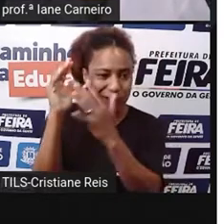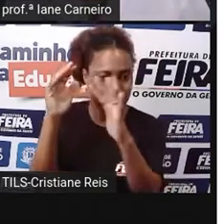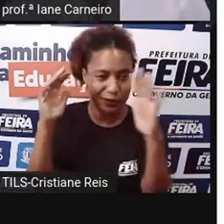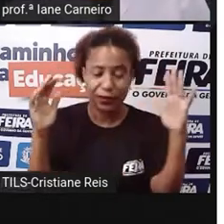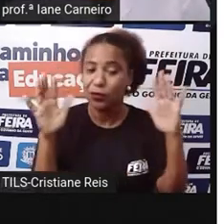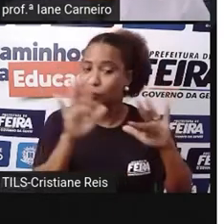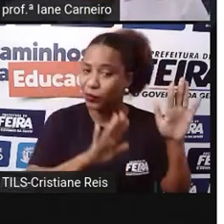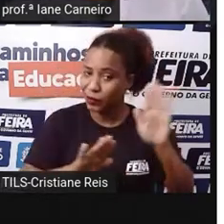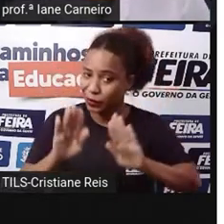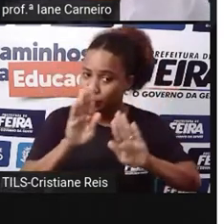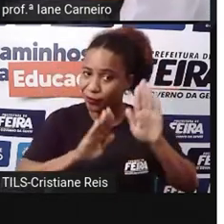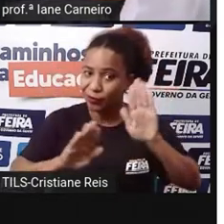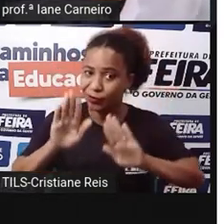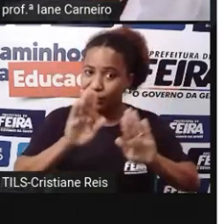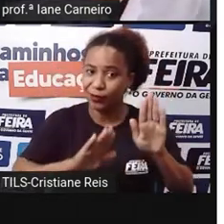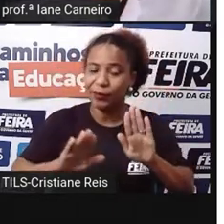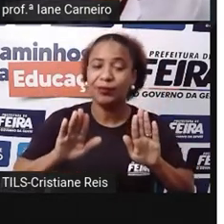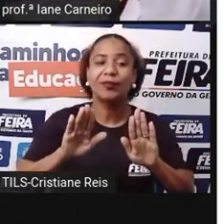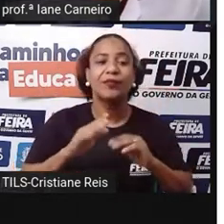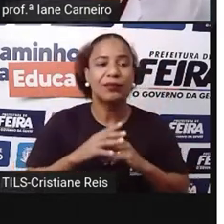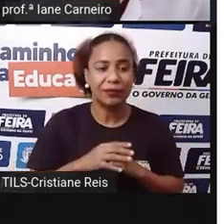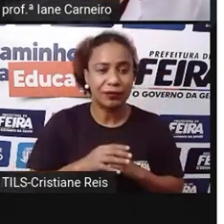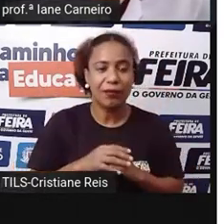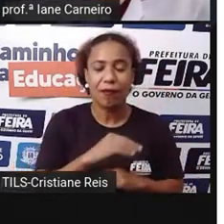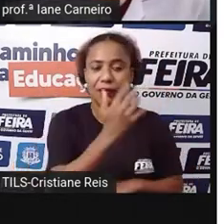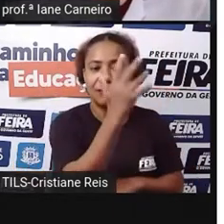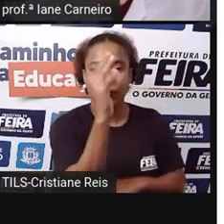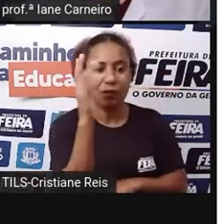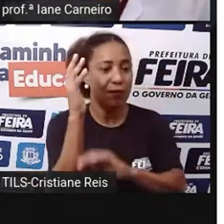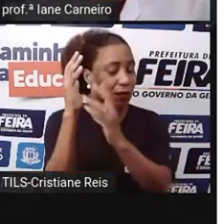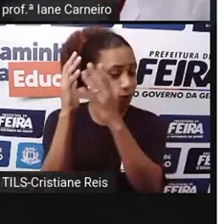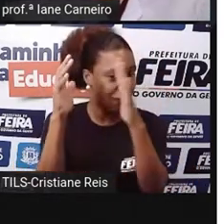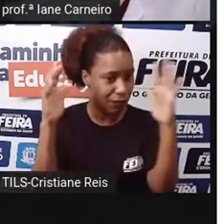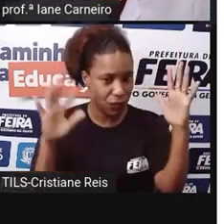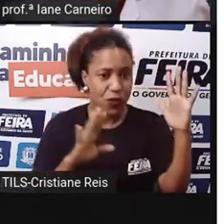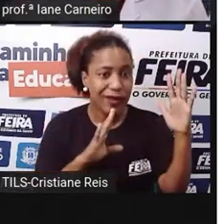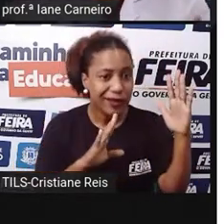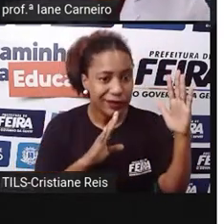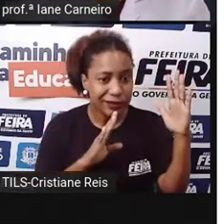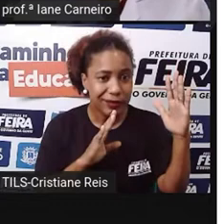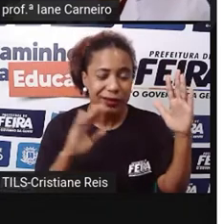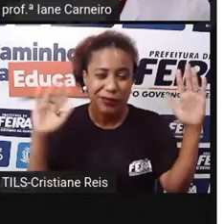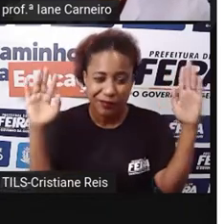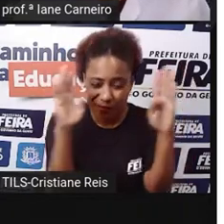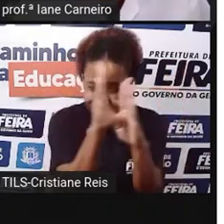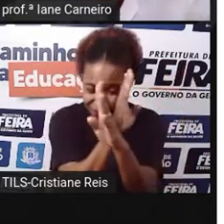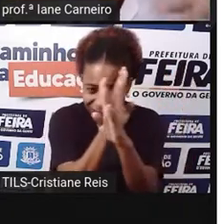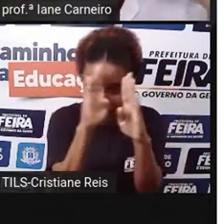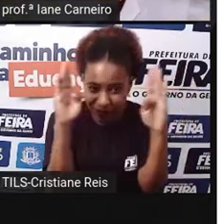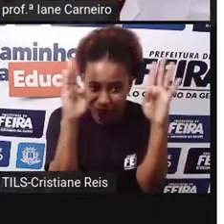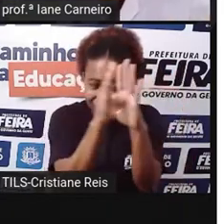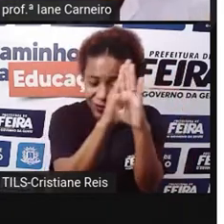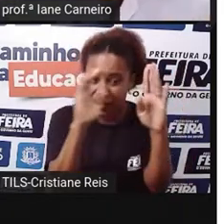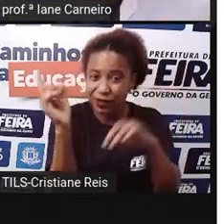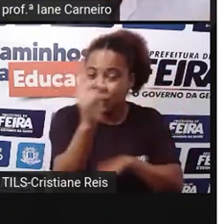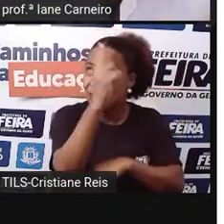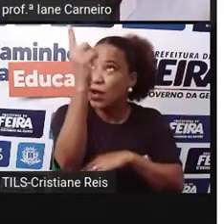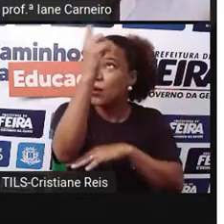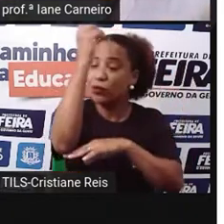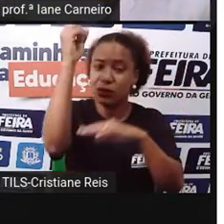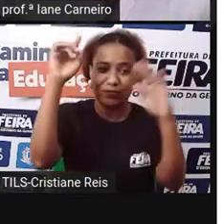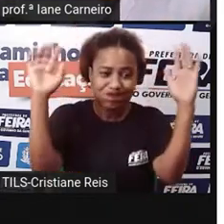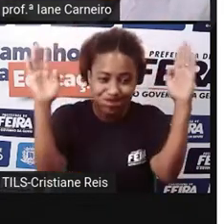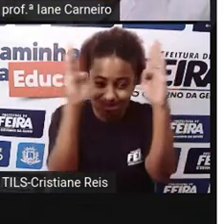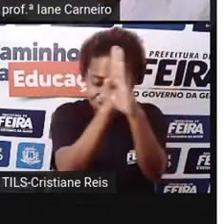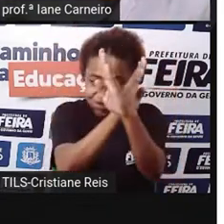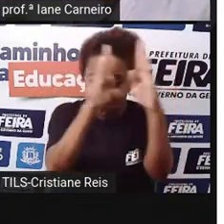floresta, mas ela, dependendo do tipo de floresta que ela tenha, as árvores dela são bem altas, né? E aí acaba que não